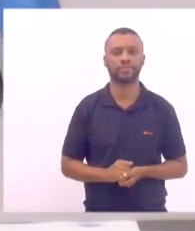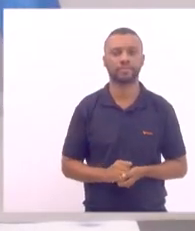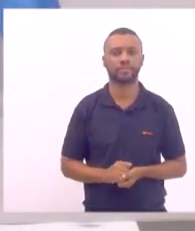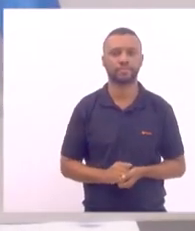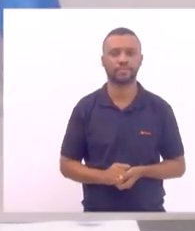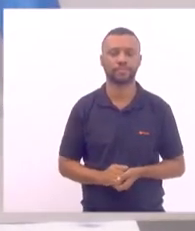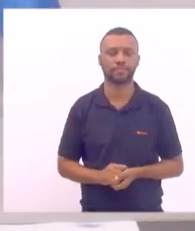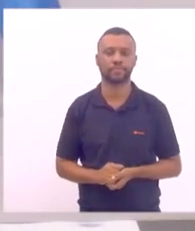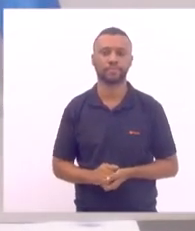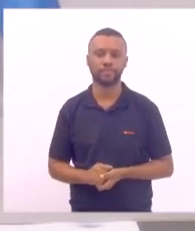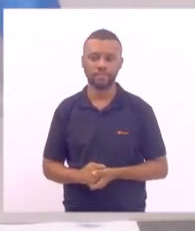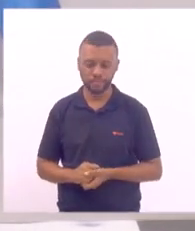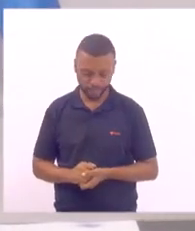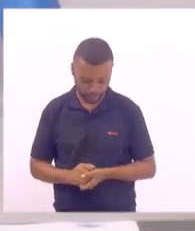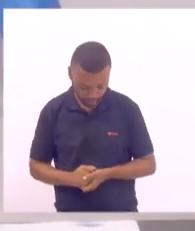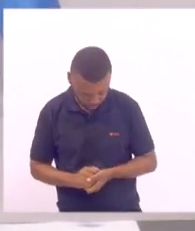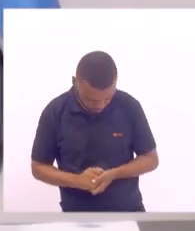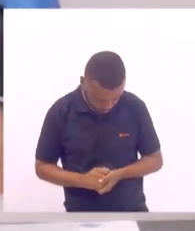7.174. Vamos lá.